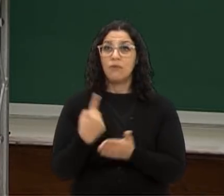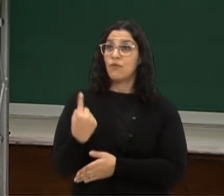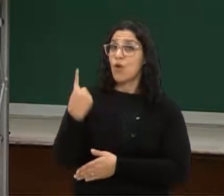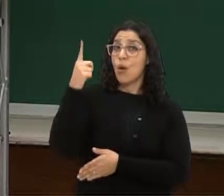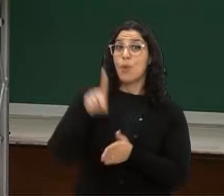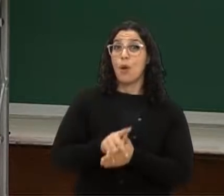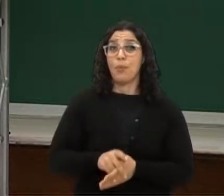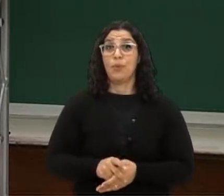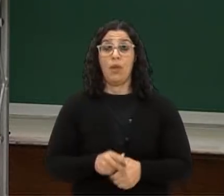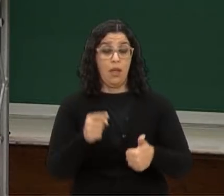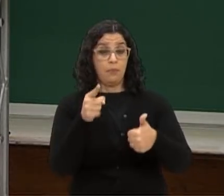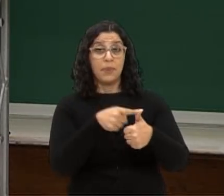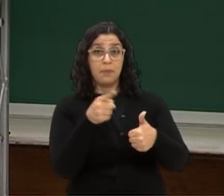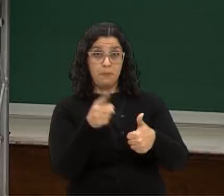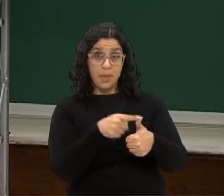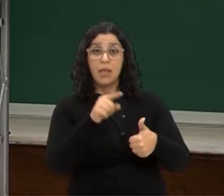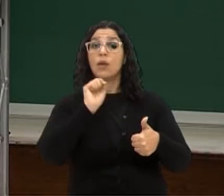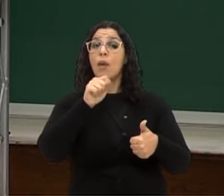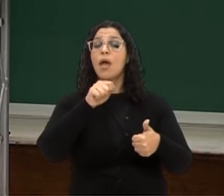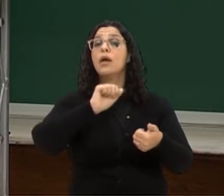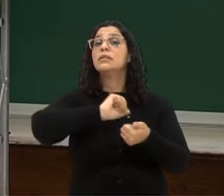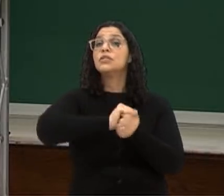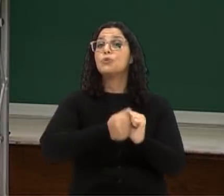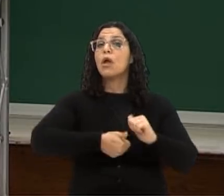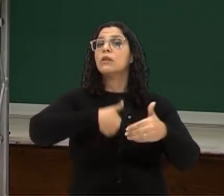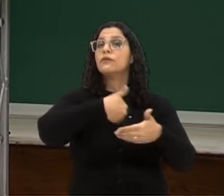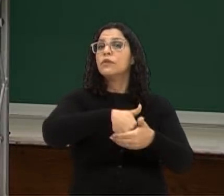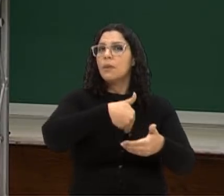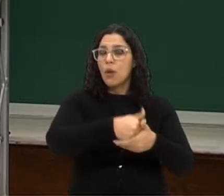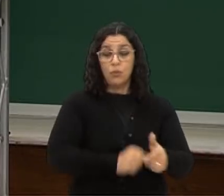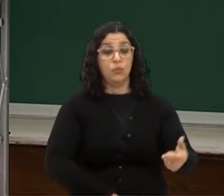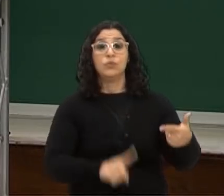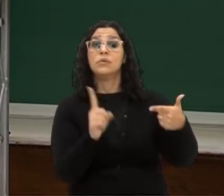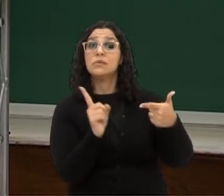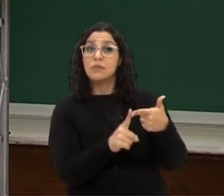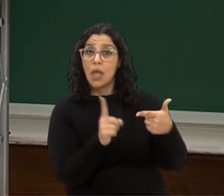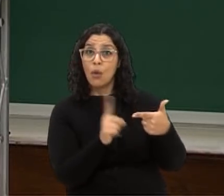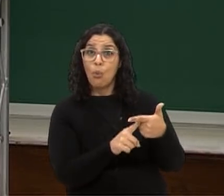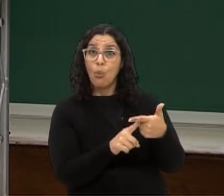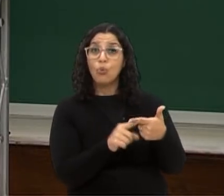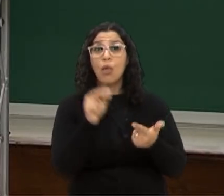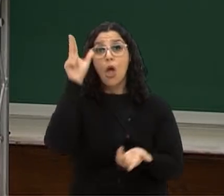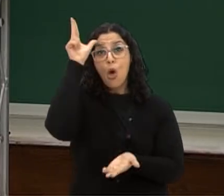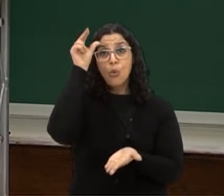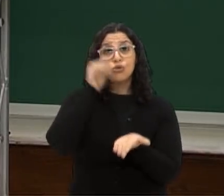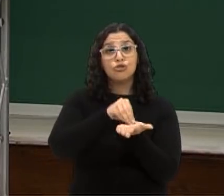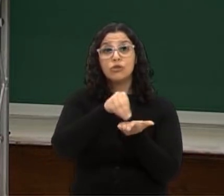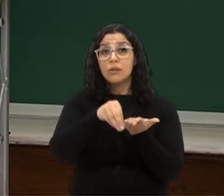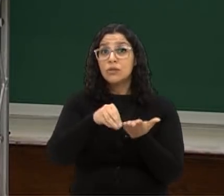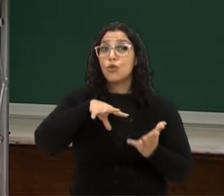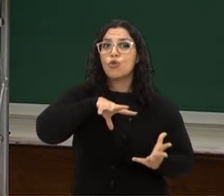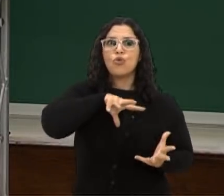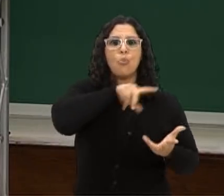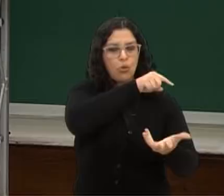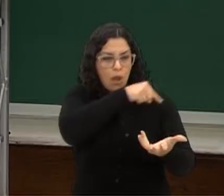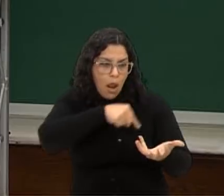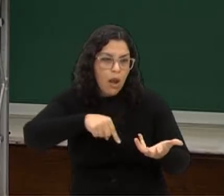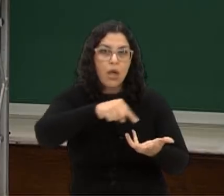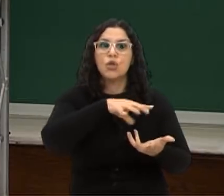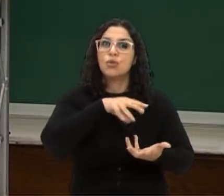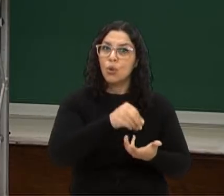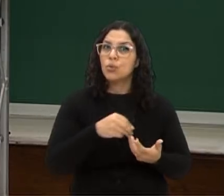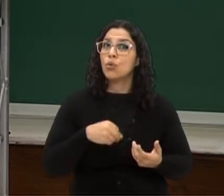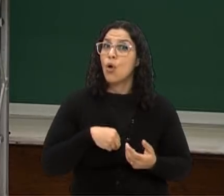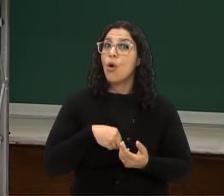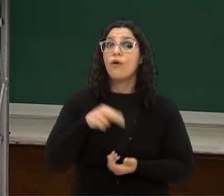ele é o segundo esporte mais praticado no mundo, né? Não é no Brasil, é no mundo. Então, para você ter uma ideia da